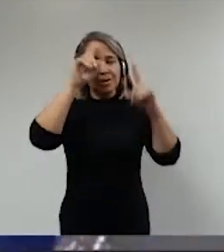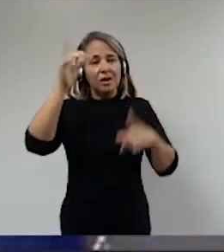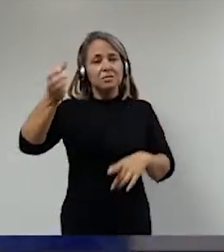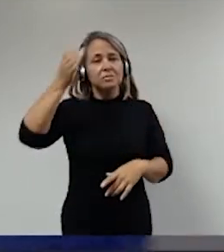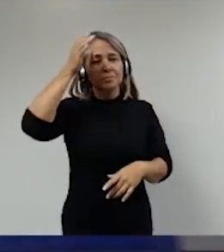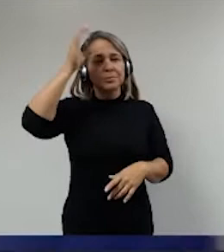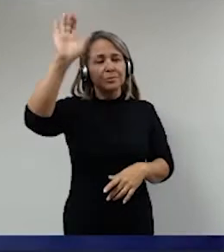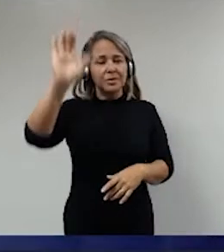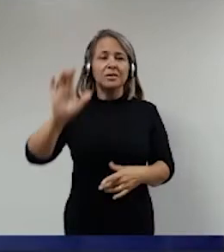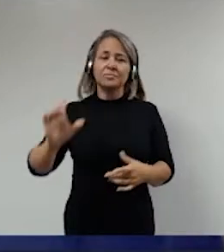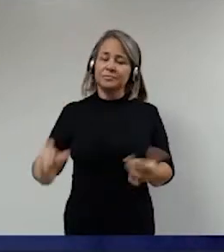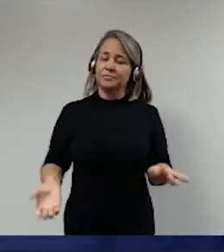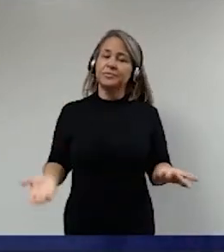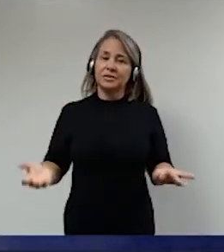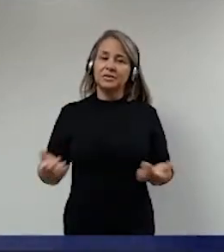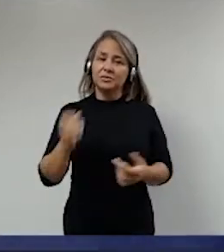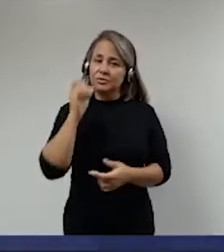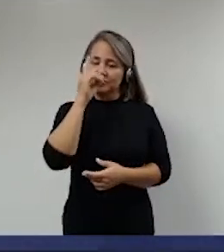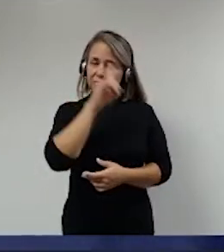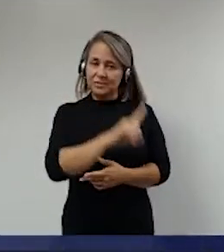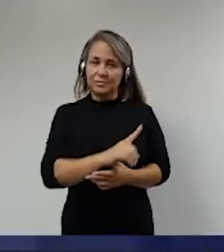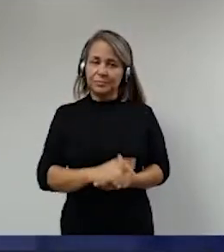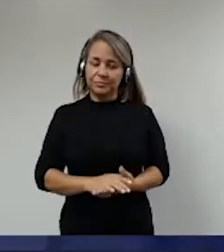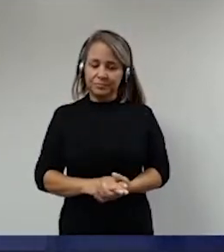Então, o streaming